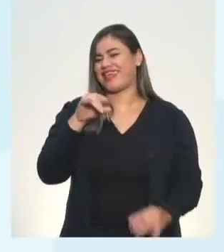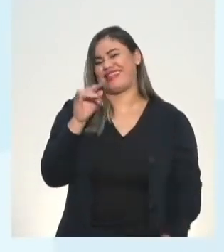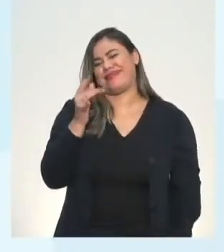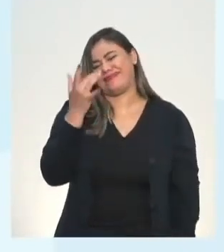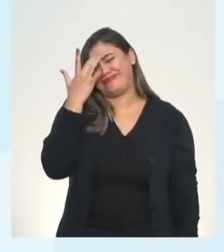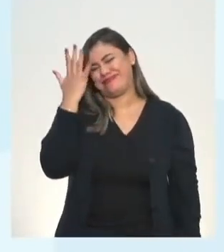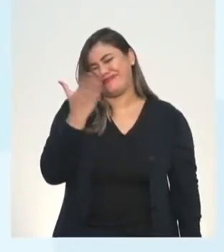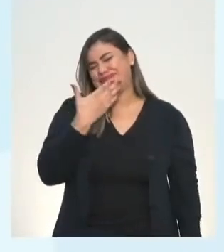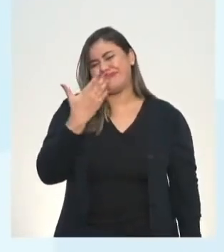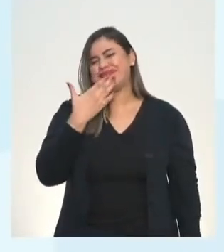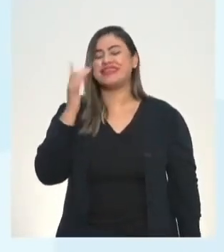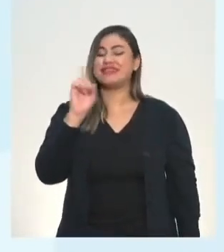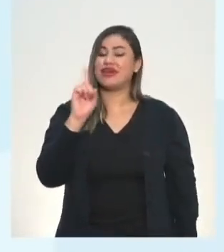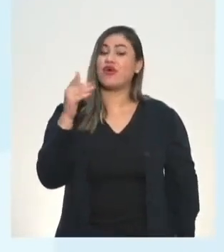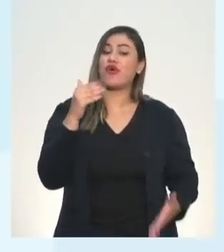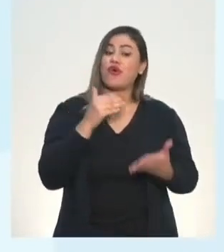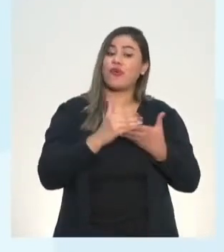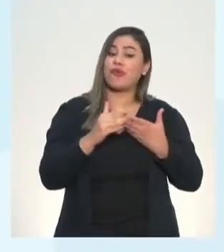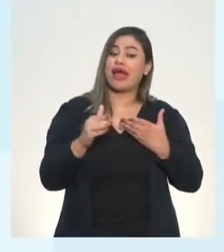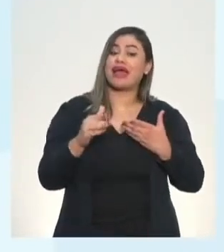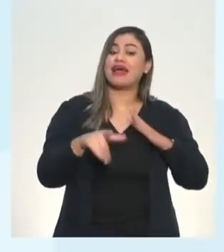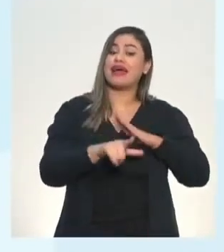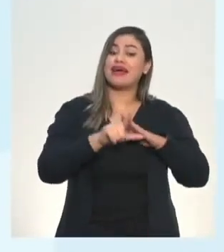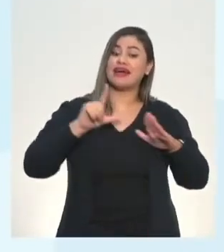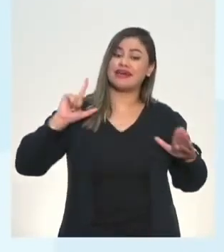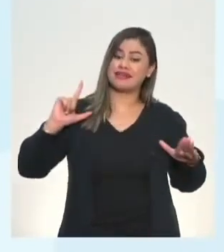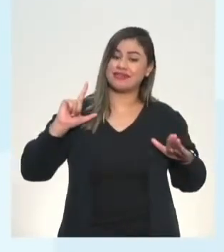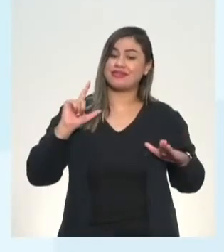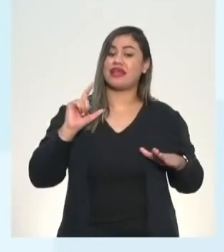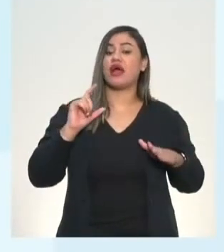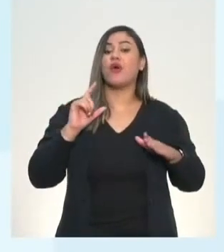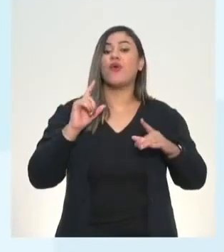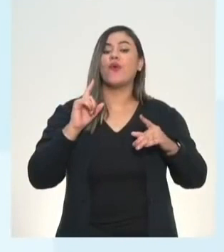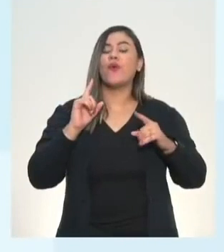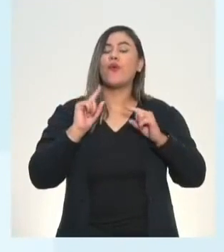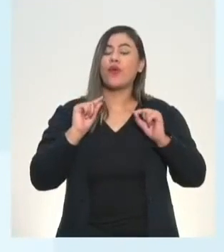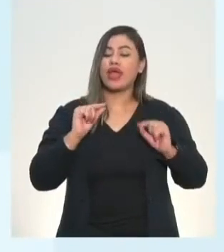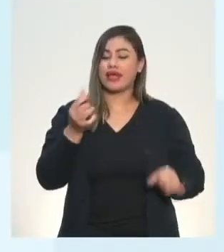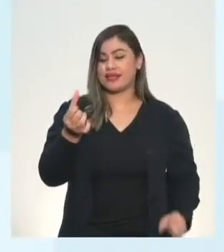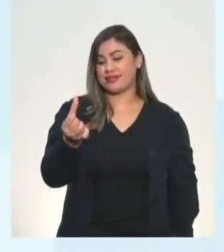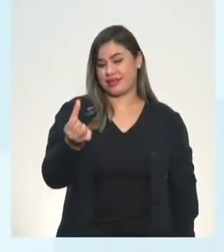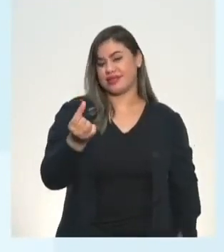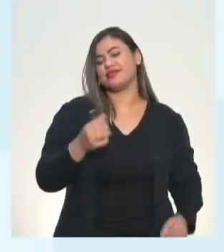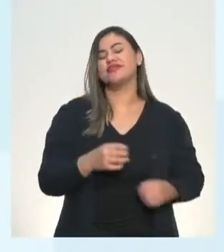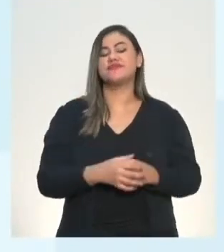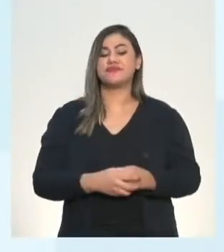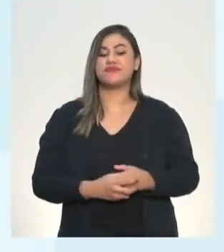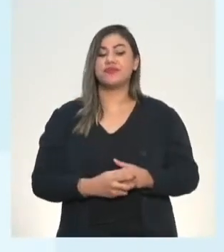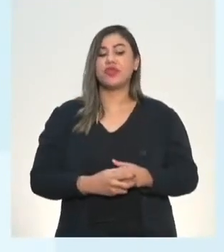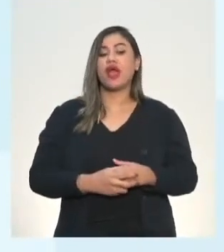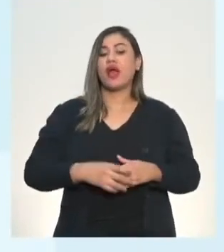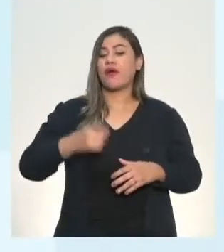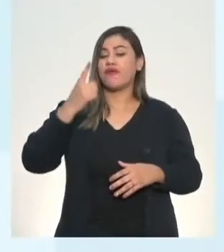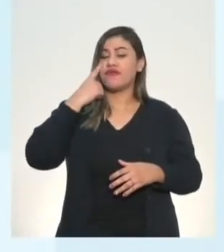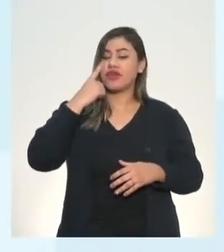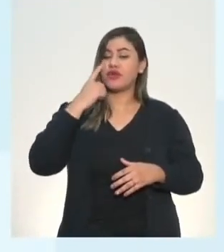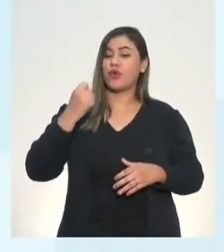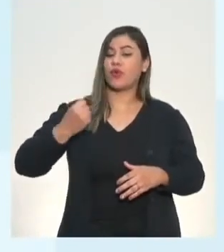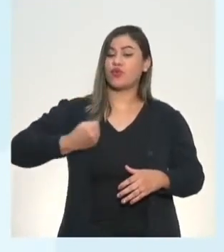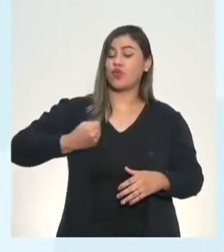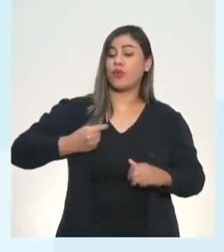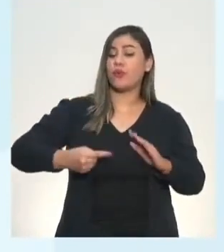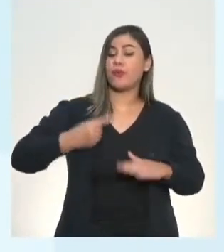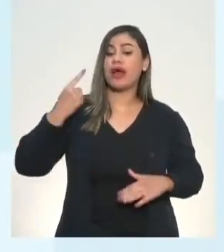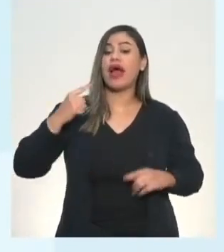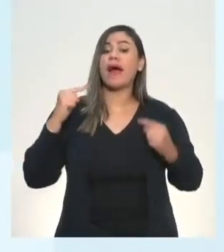Porque na realidade ela começa onde? Na realidade ela começa no 6. Então, veja, observe que a partir do primeiro elemento, no caso ali, ó, o